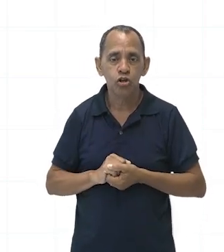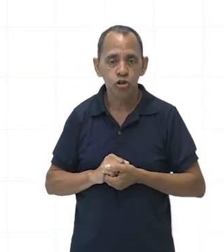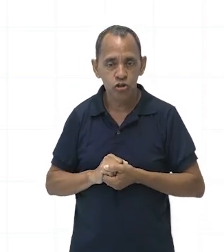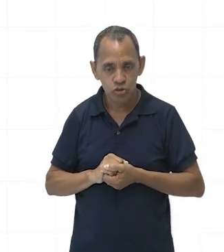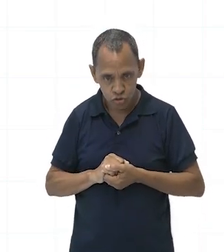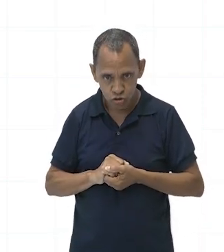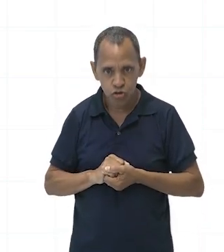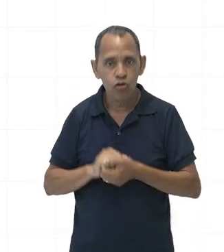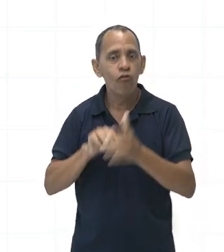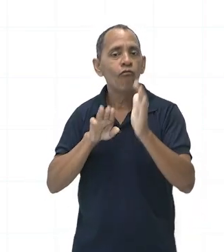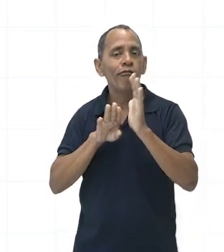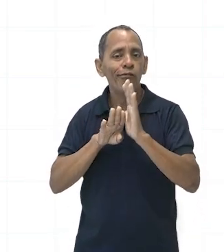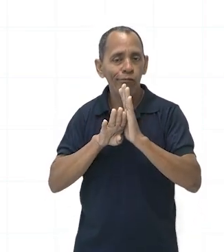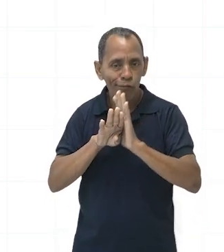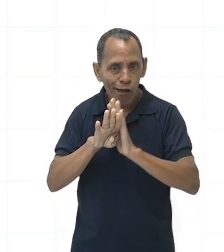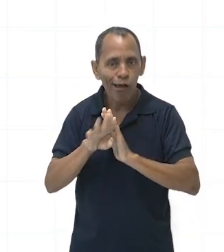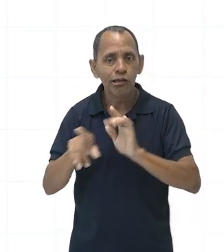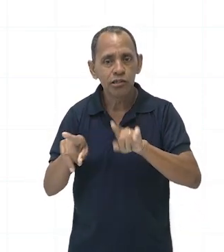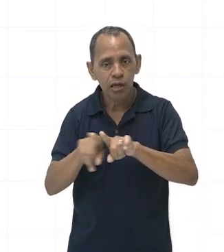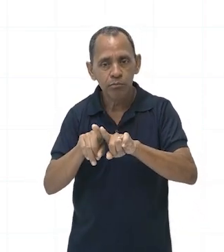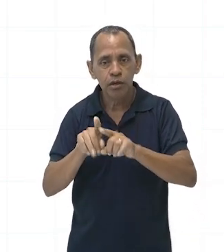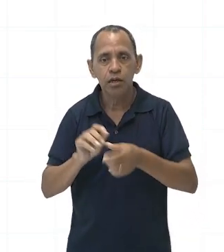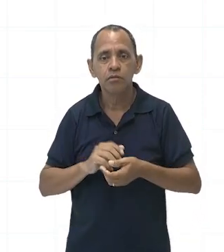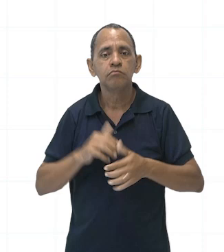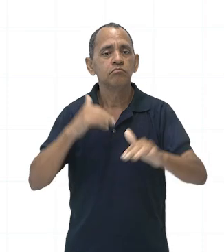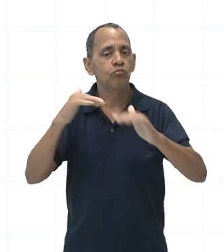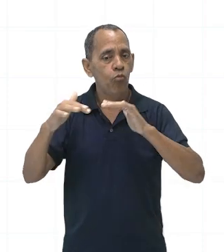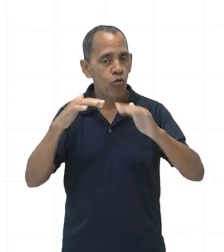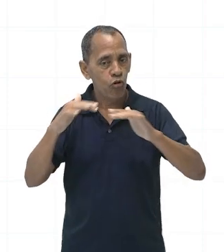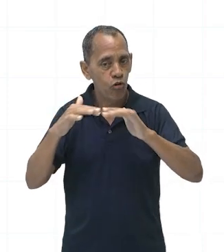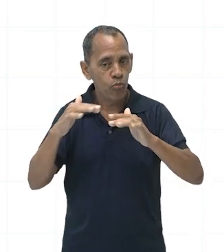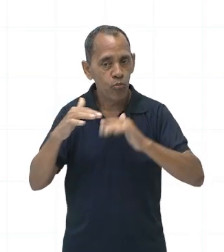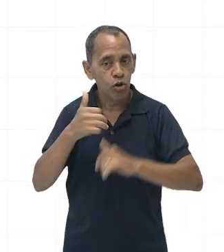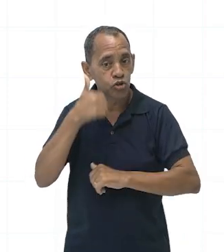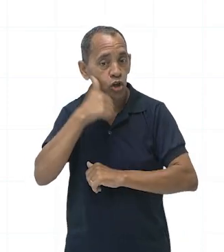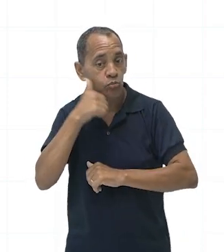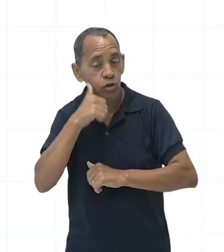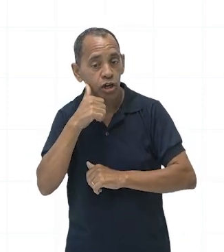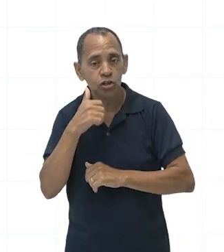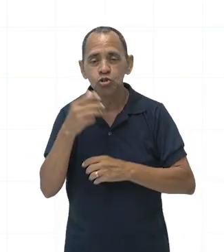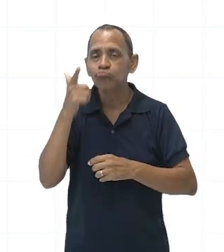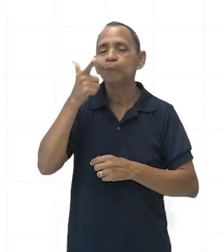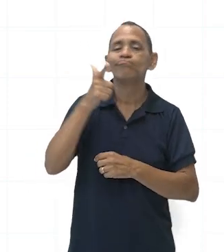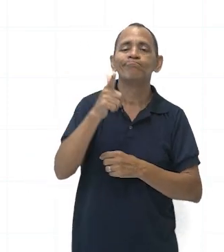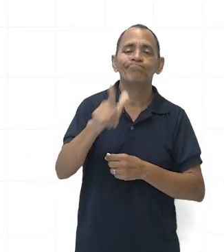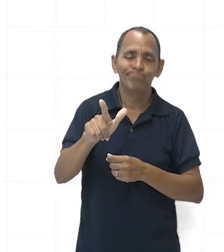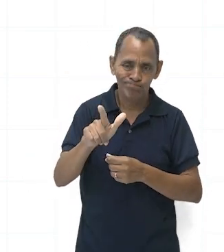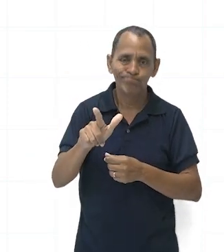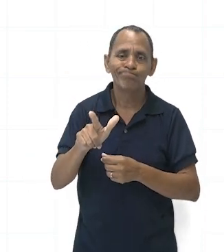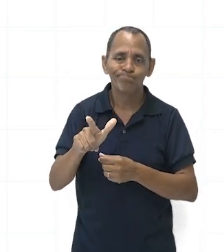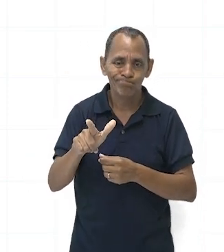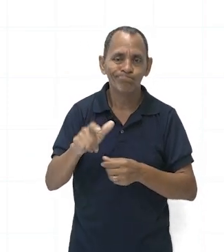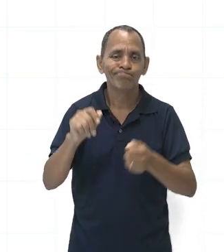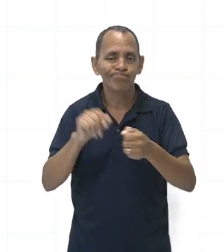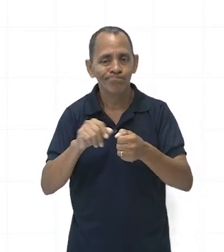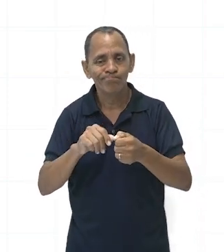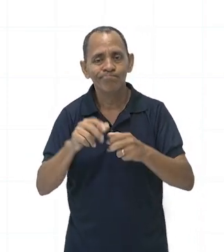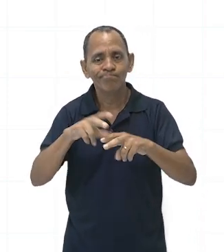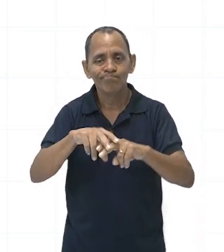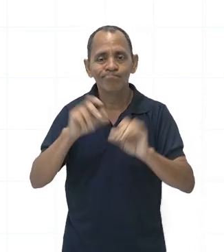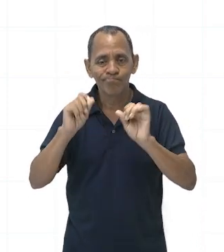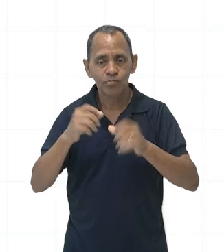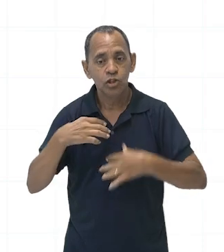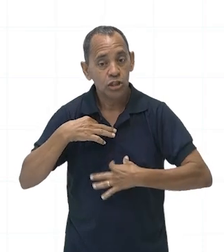piruetas, movimentos esses que as mulheres não conseguiam realizar por conta de suas vestimentas pesadas